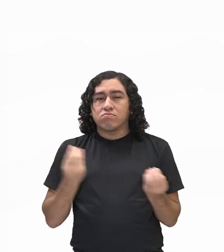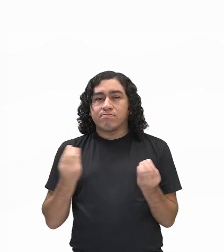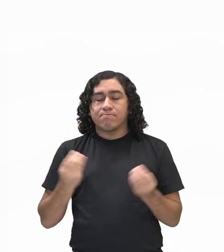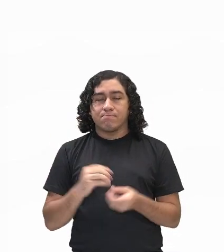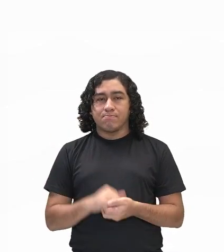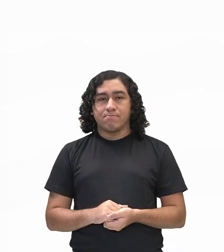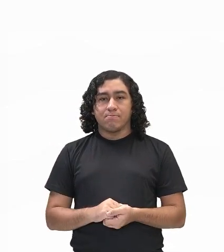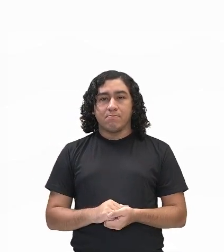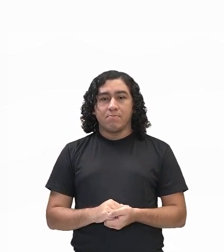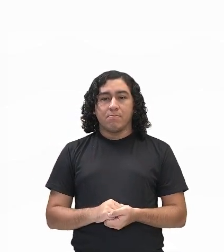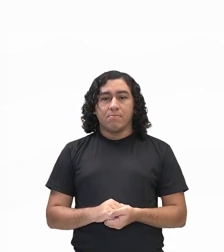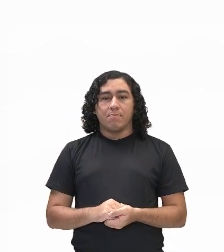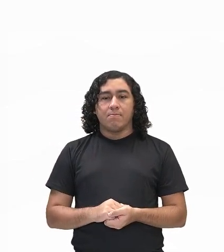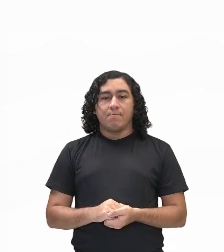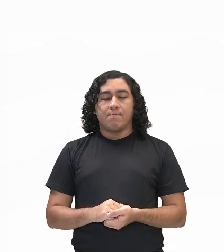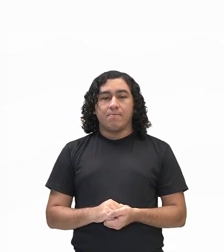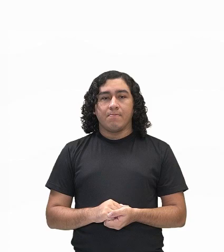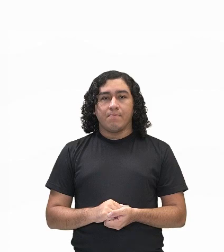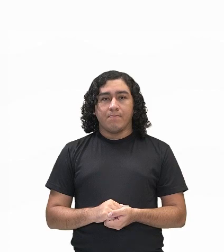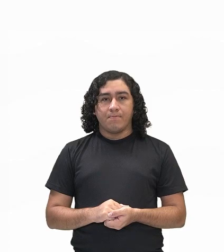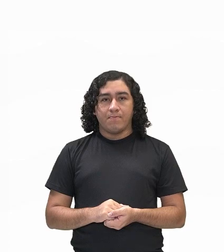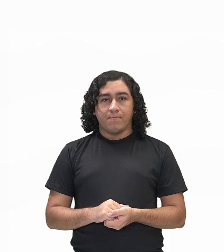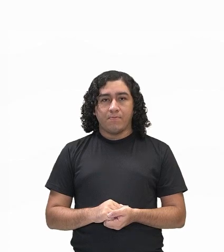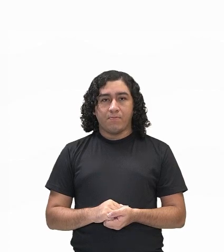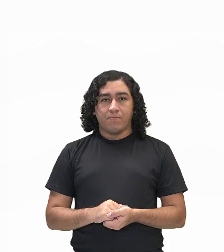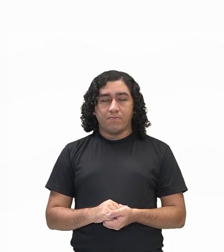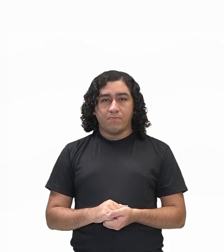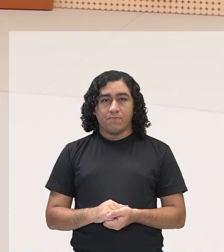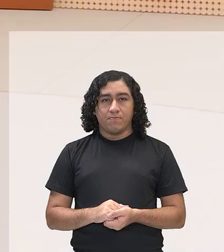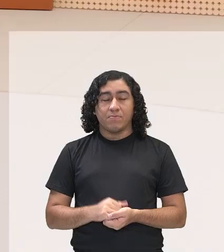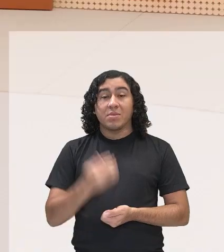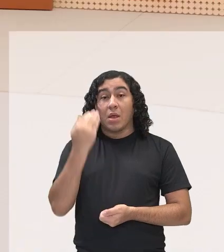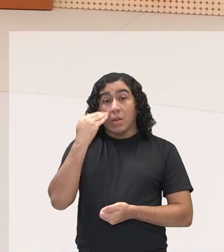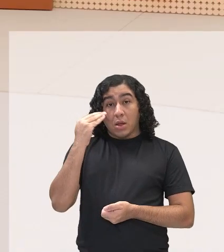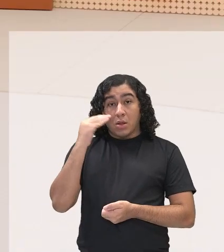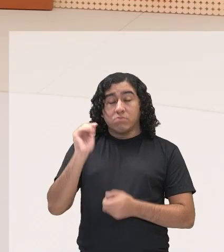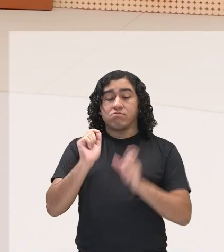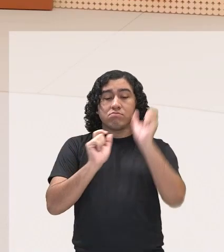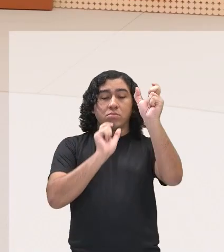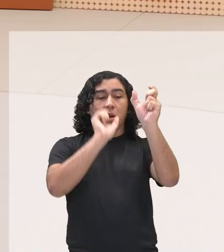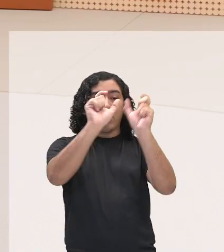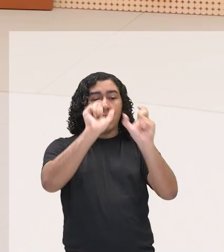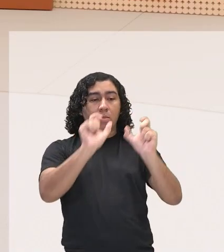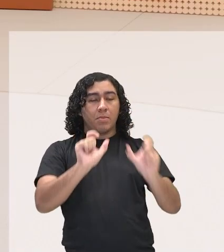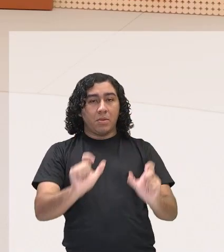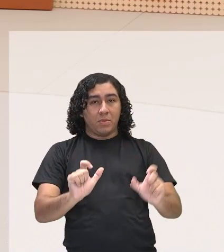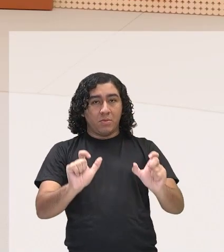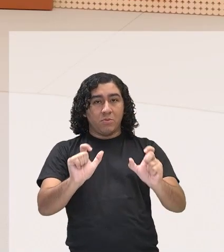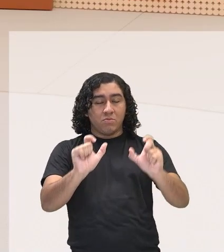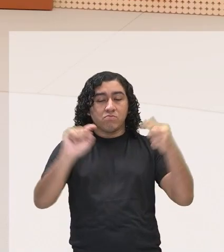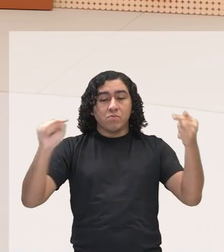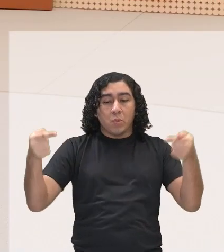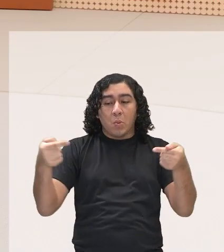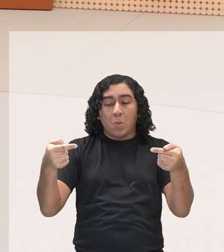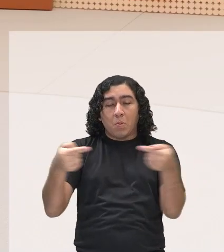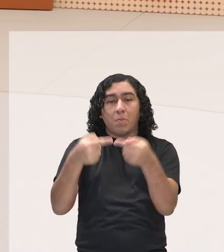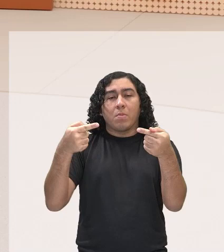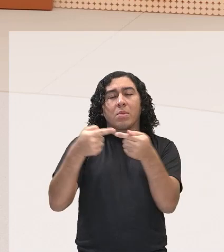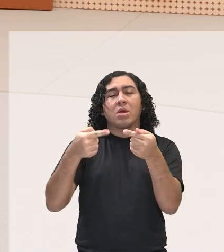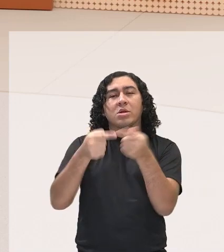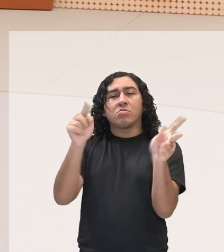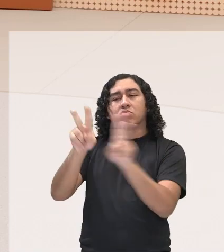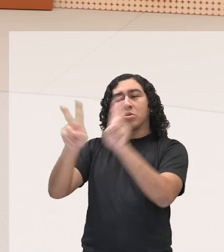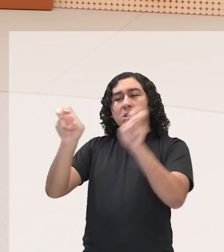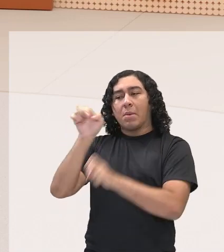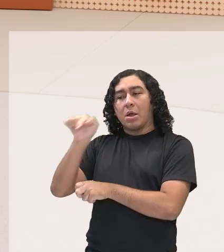Então, tendo em vista então essas ideias aí, essas palavras-chave, do que quando nós falamos de